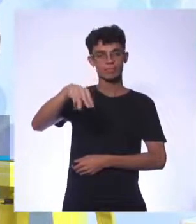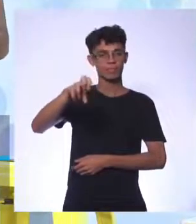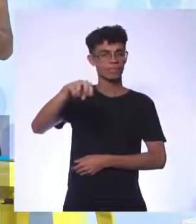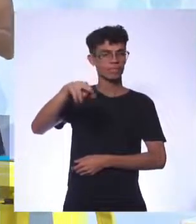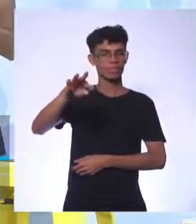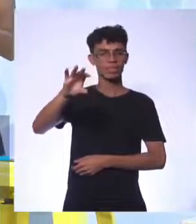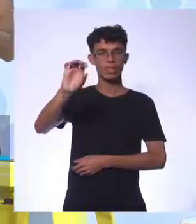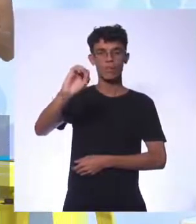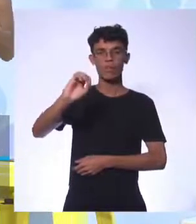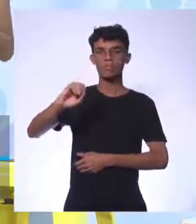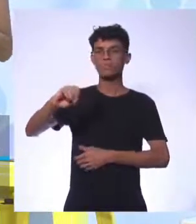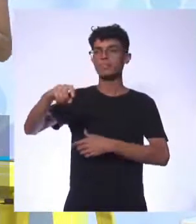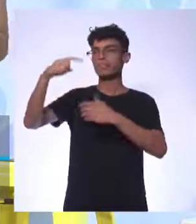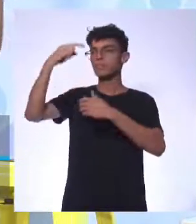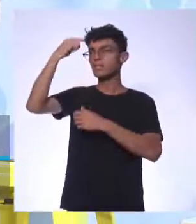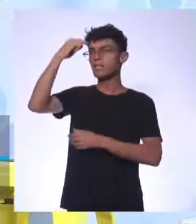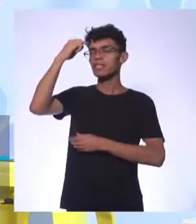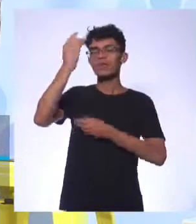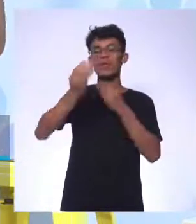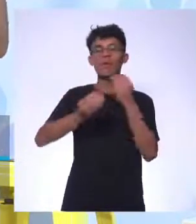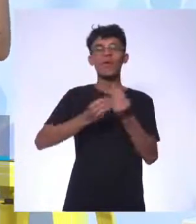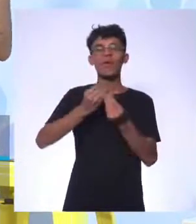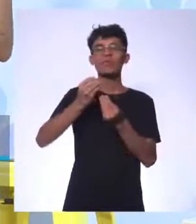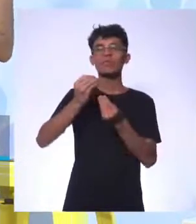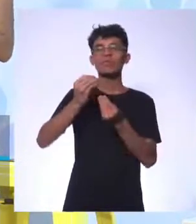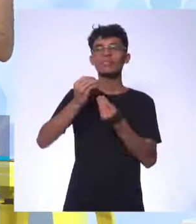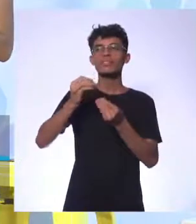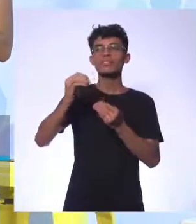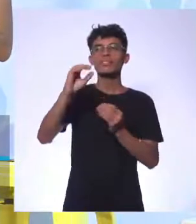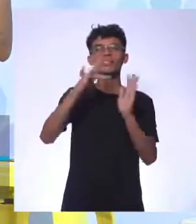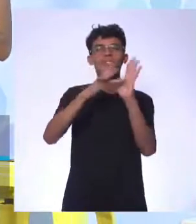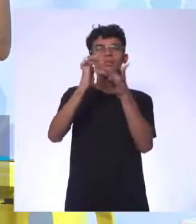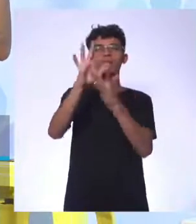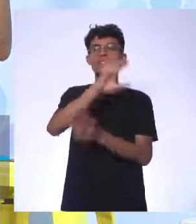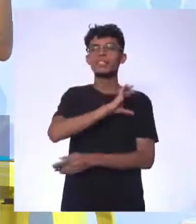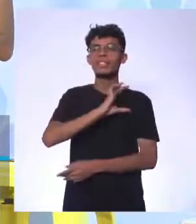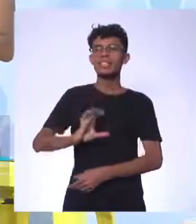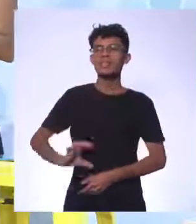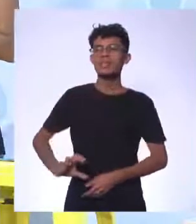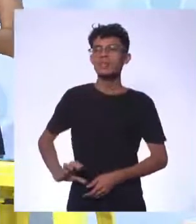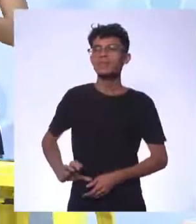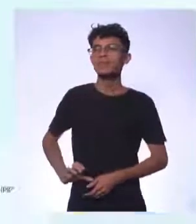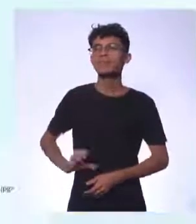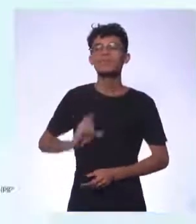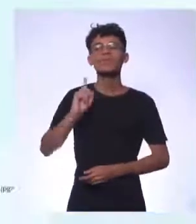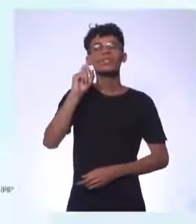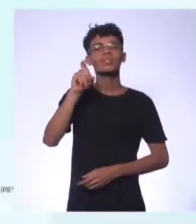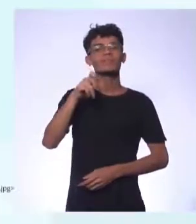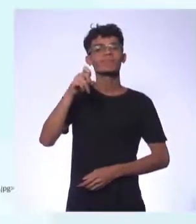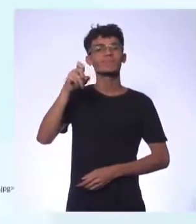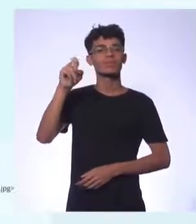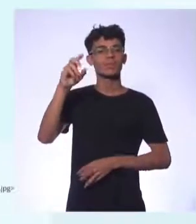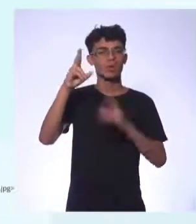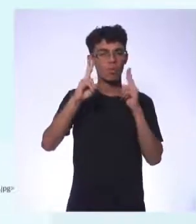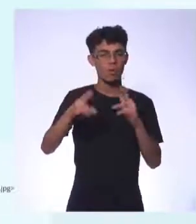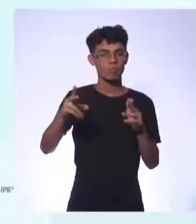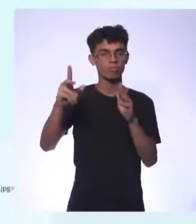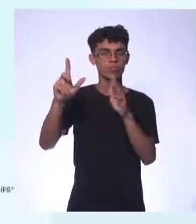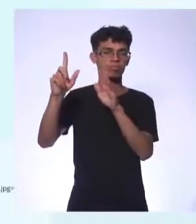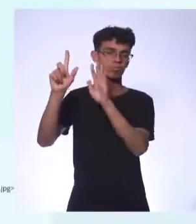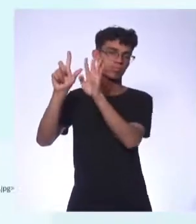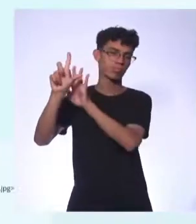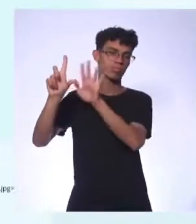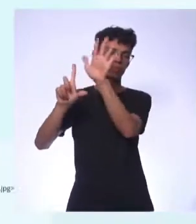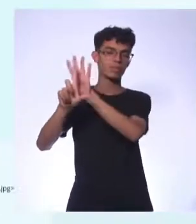imagem mental de Jesus, né, de Cristo, é uma imagem muito parecida com essa. Vamos dar uma olhadinha que eu vou apresentar para vocês alguns